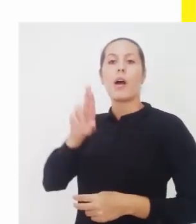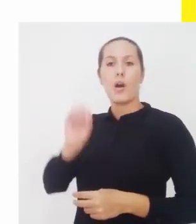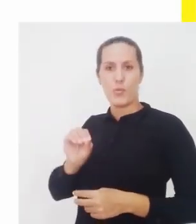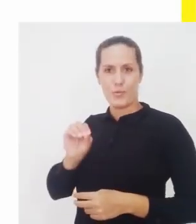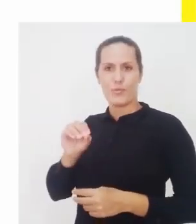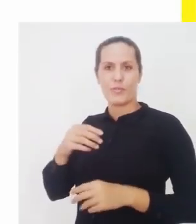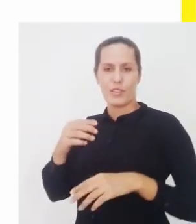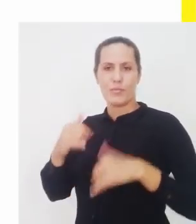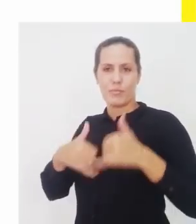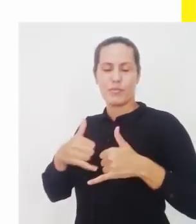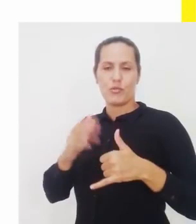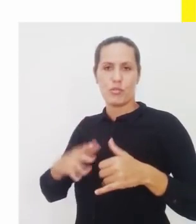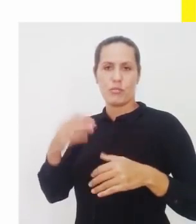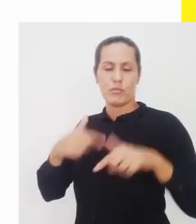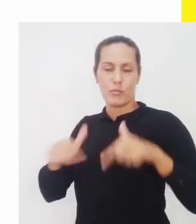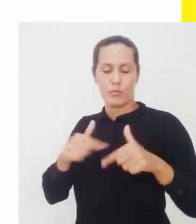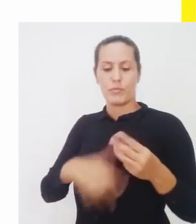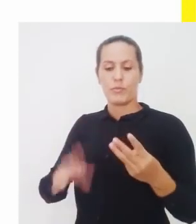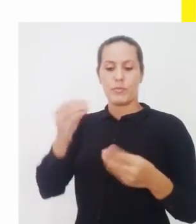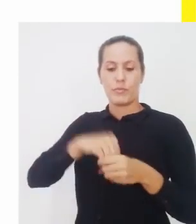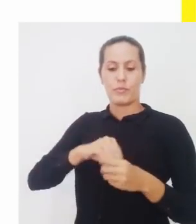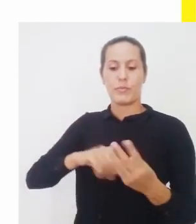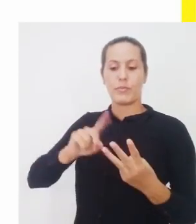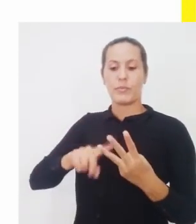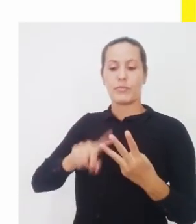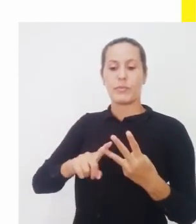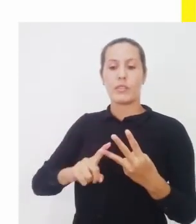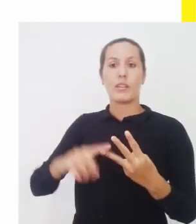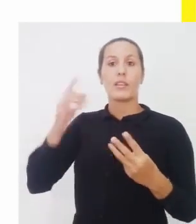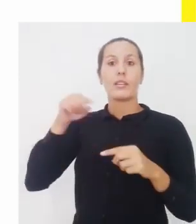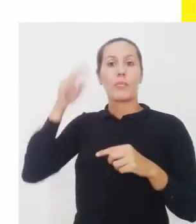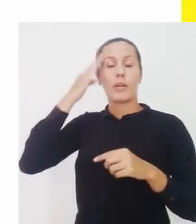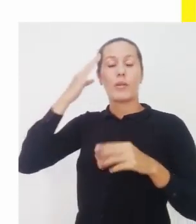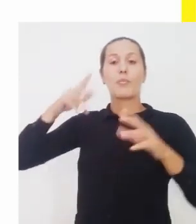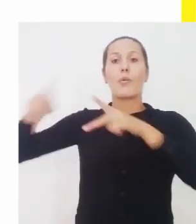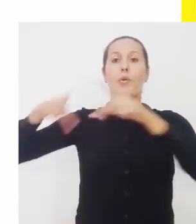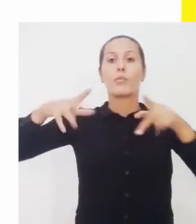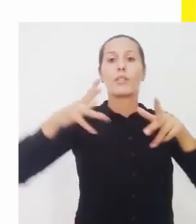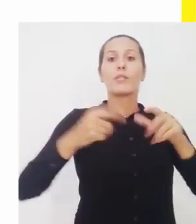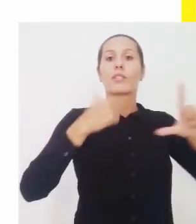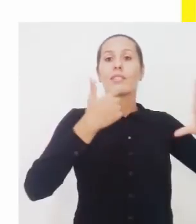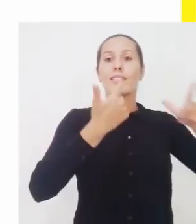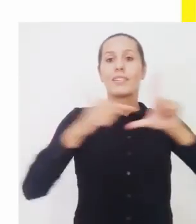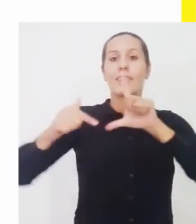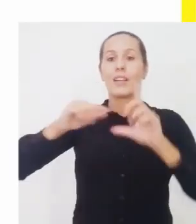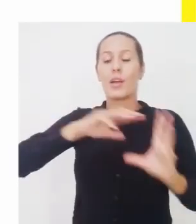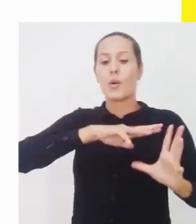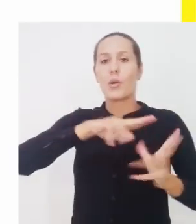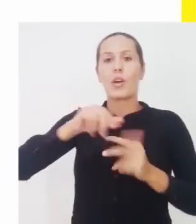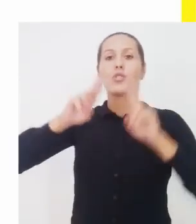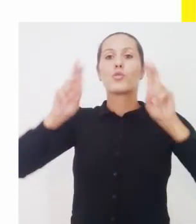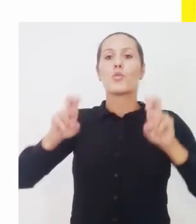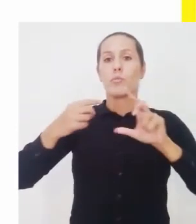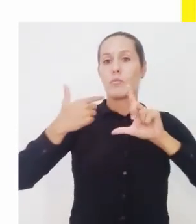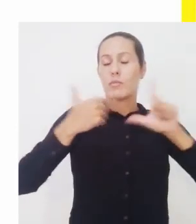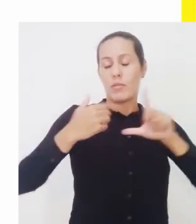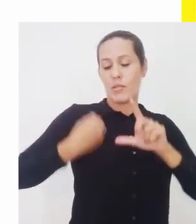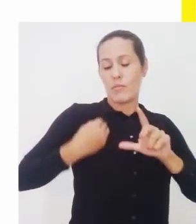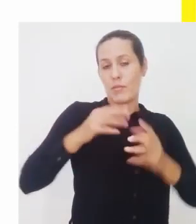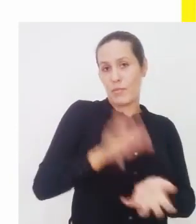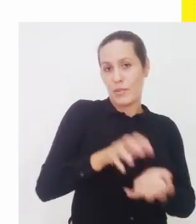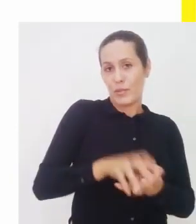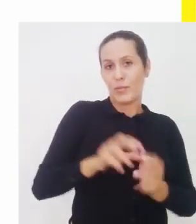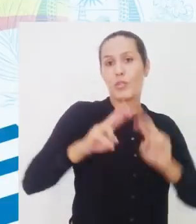jogado nele um dos maiores representantes do futebol pernambucano, Mauro Shampoo, e também porque com o Ibis nós podemos fazer